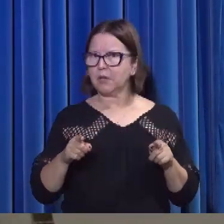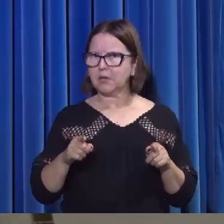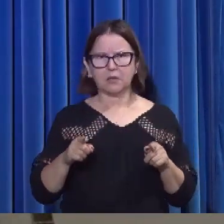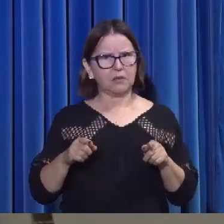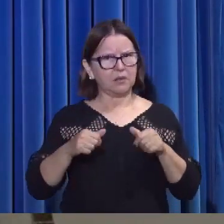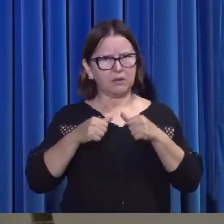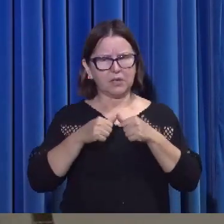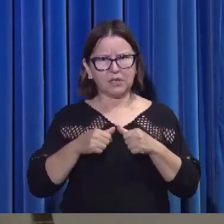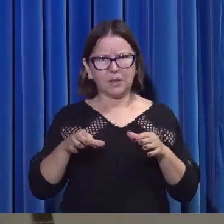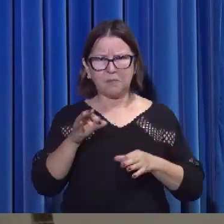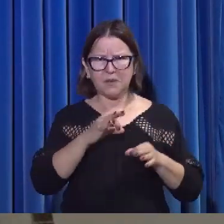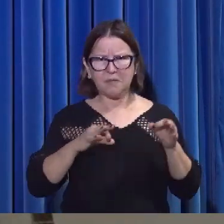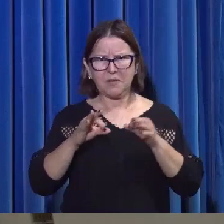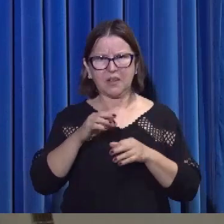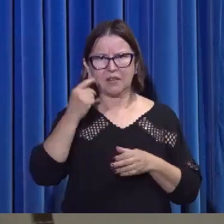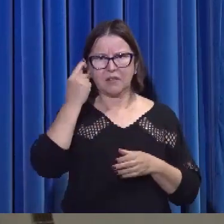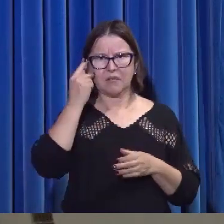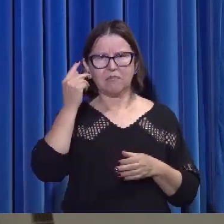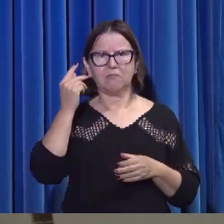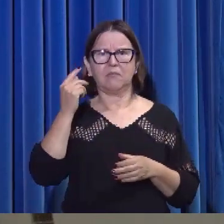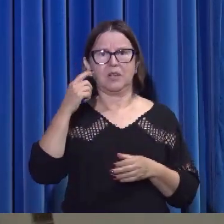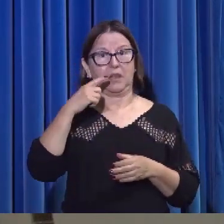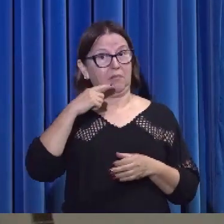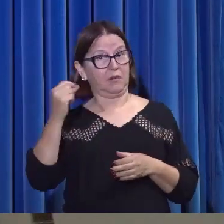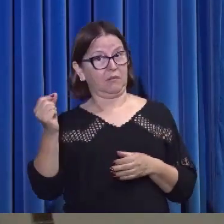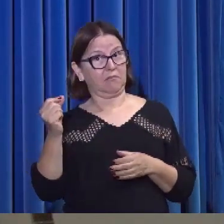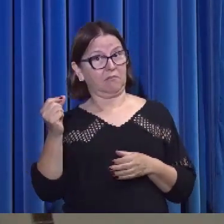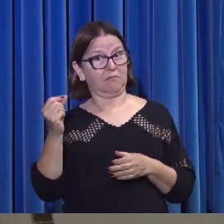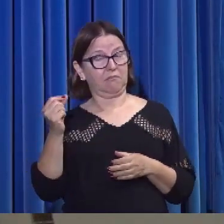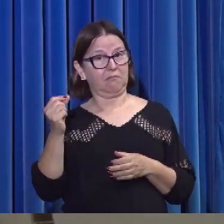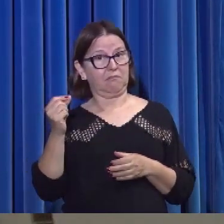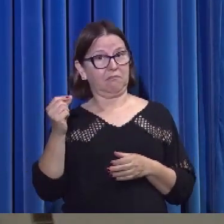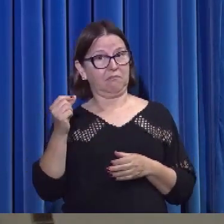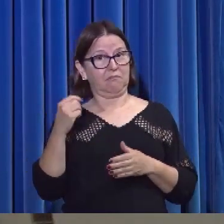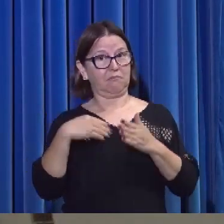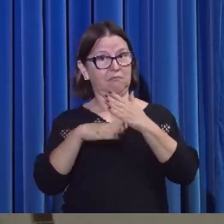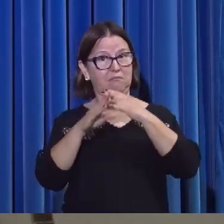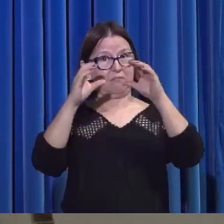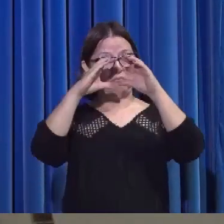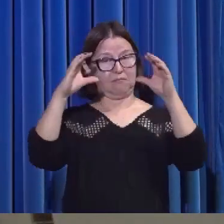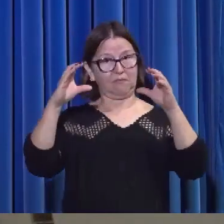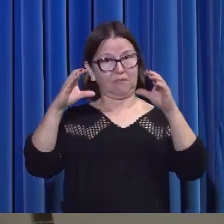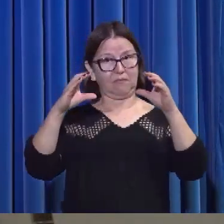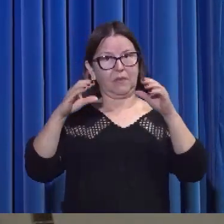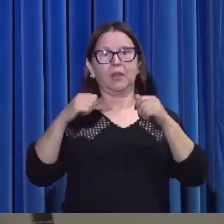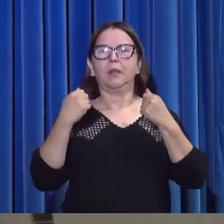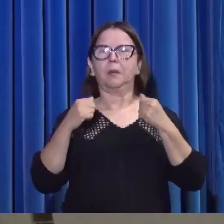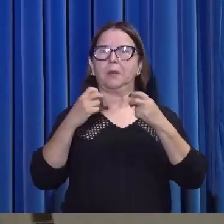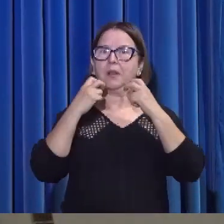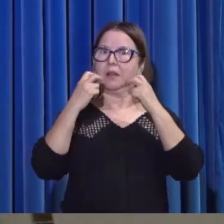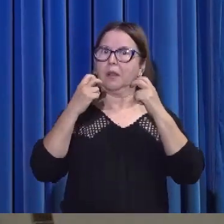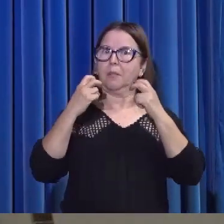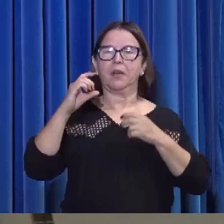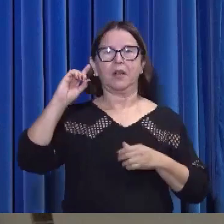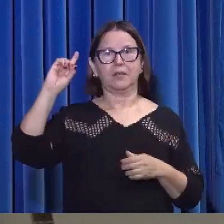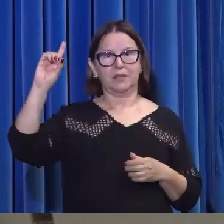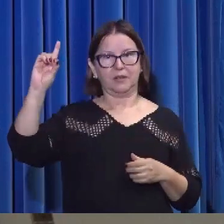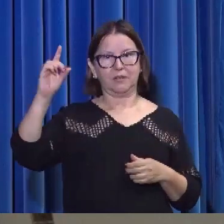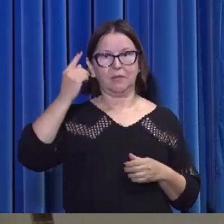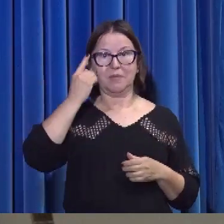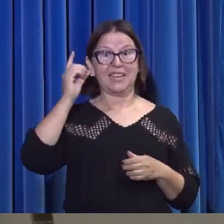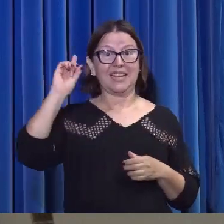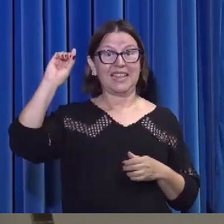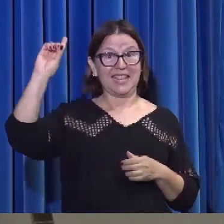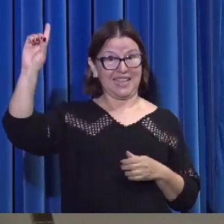para partir, você precisa clamar a Deus para que Ele, por meio da sua graça, lhe